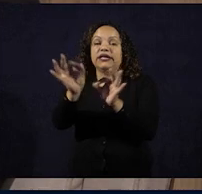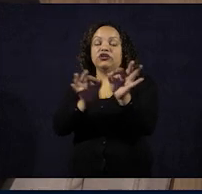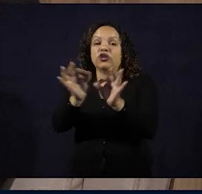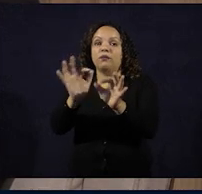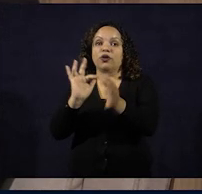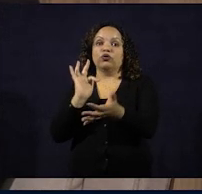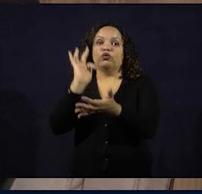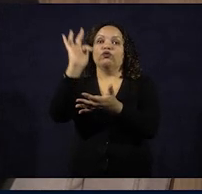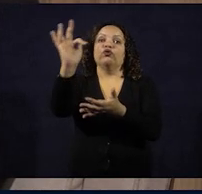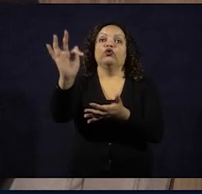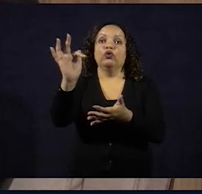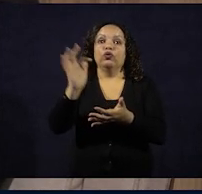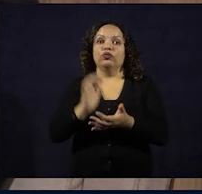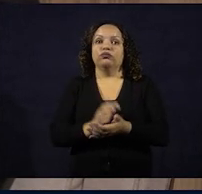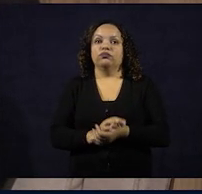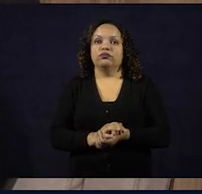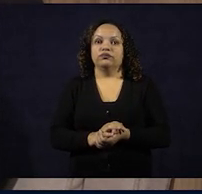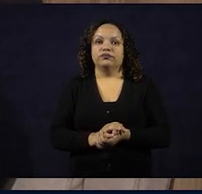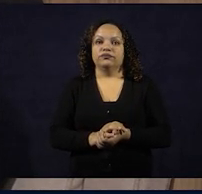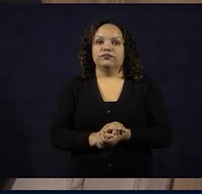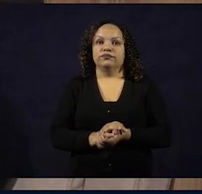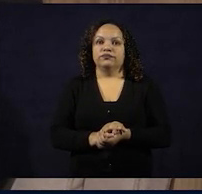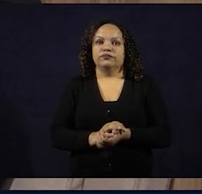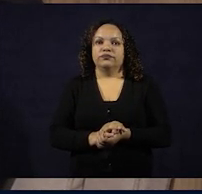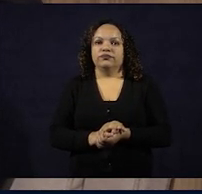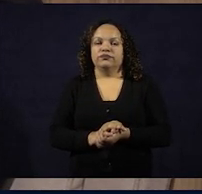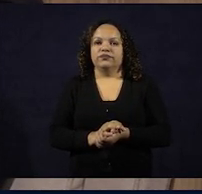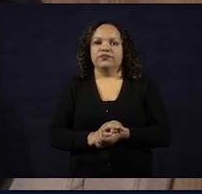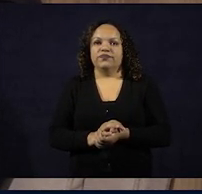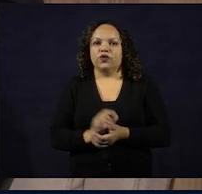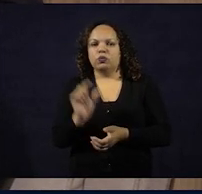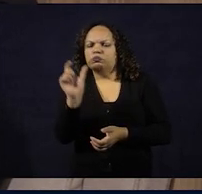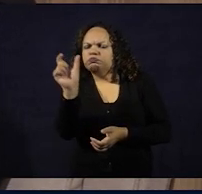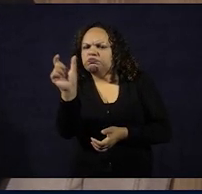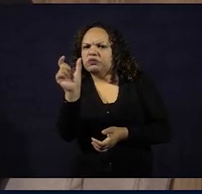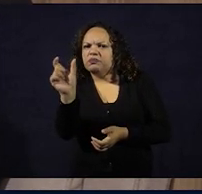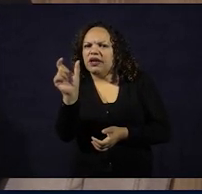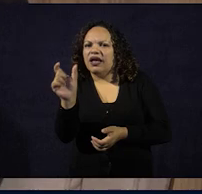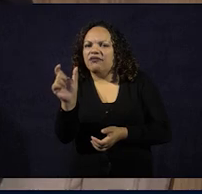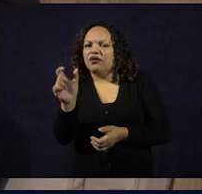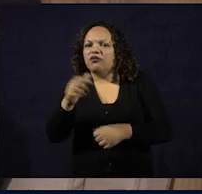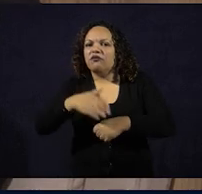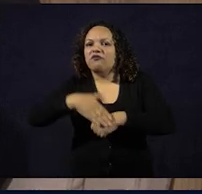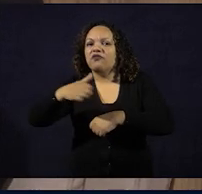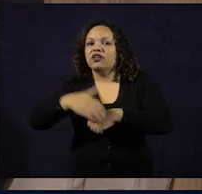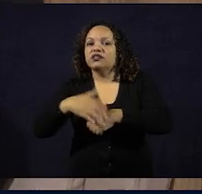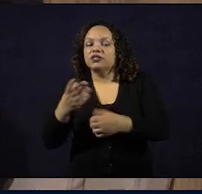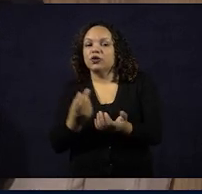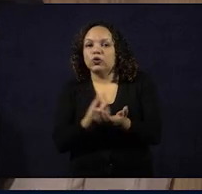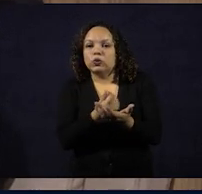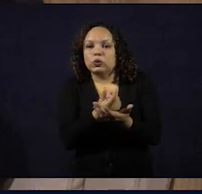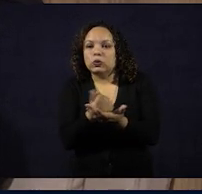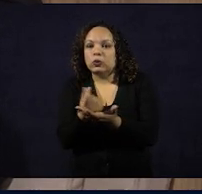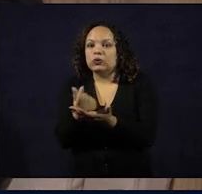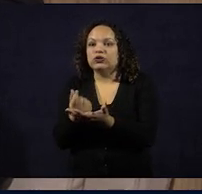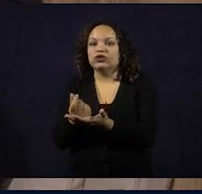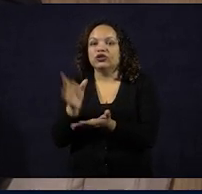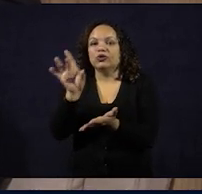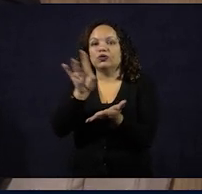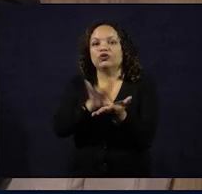O que que a gente em uma palavra simplista iria fazer com dinheiro